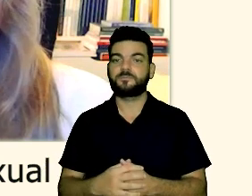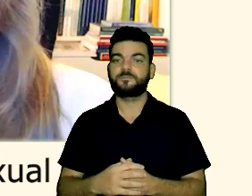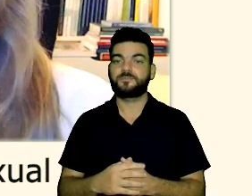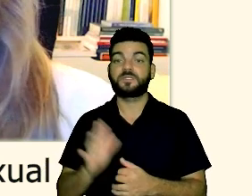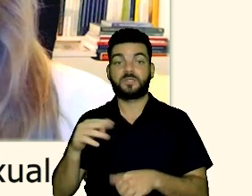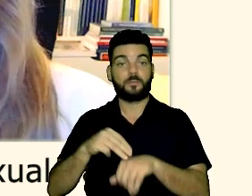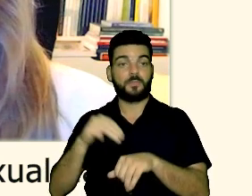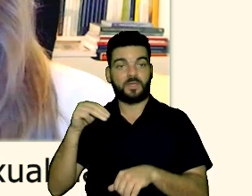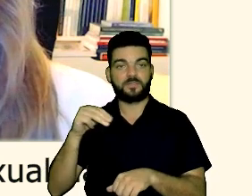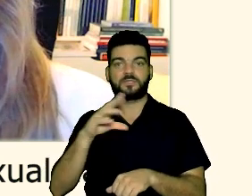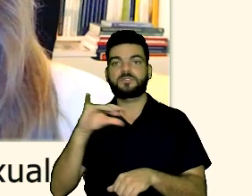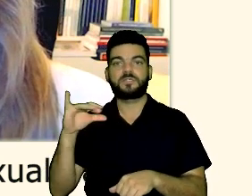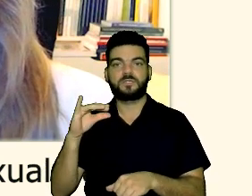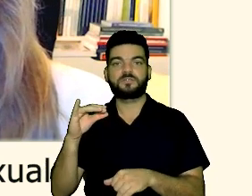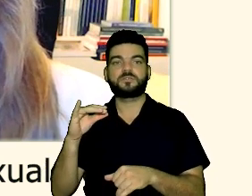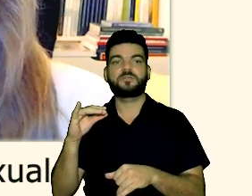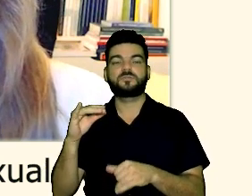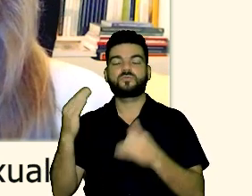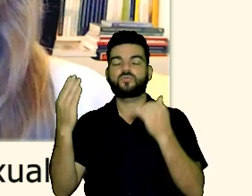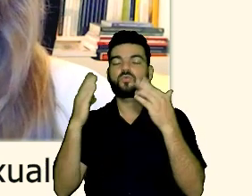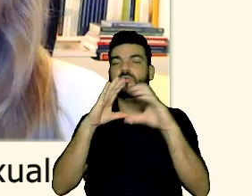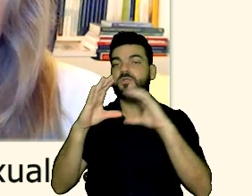pela Escola Paulista de Medicina, Unifesp,